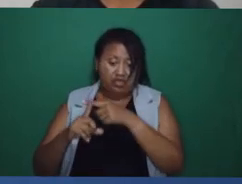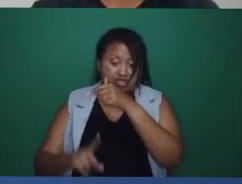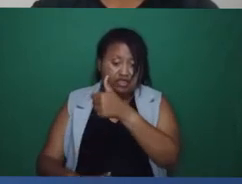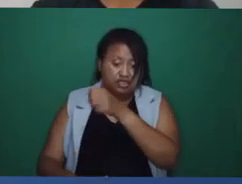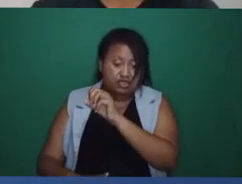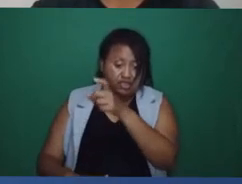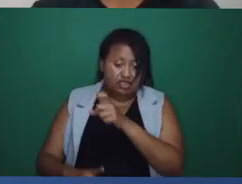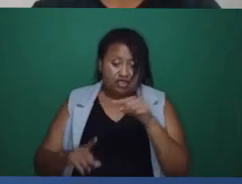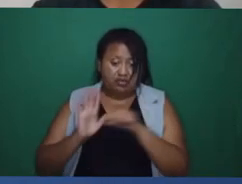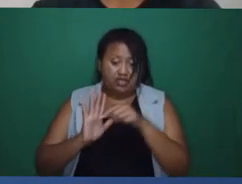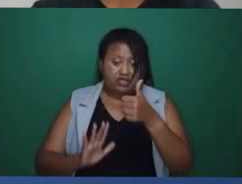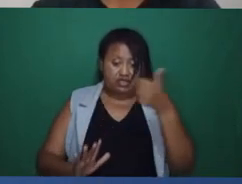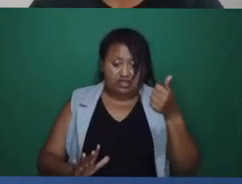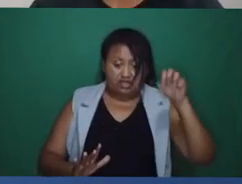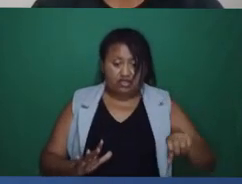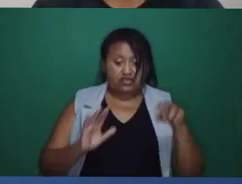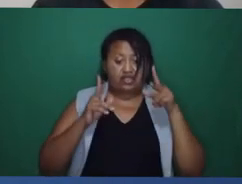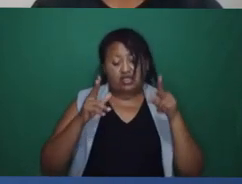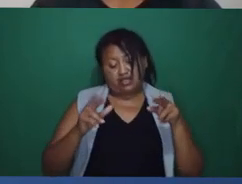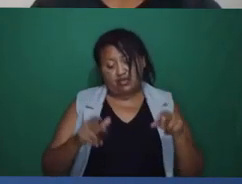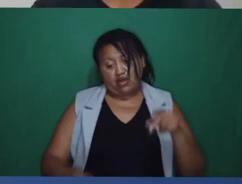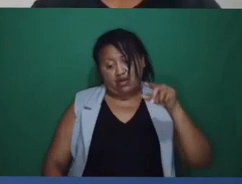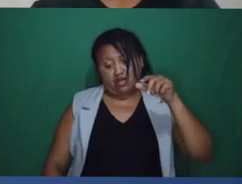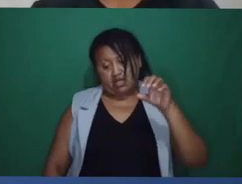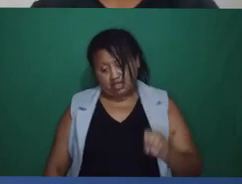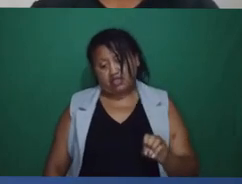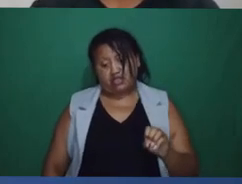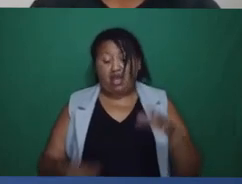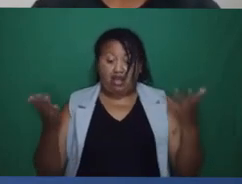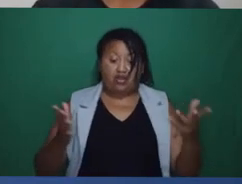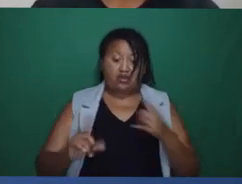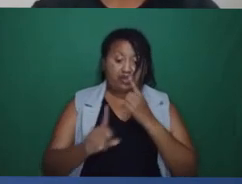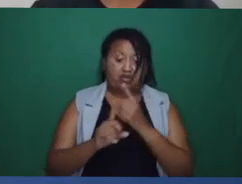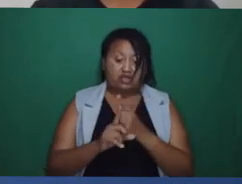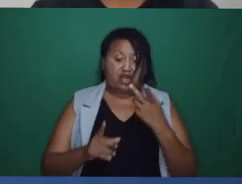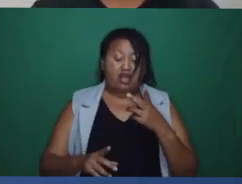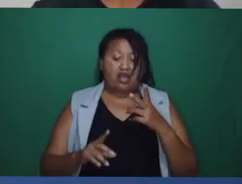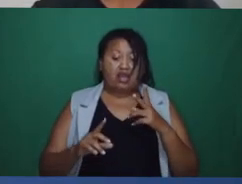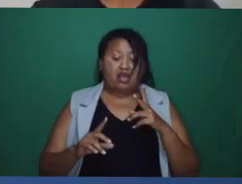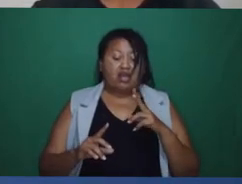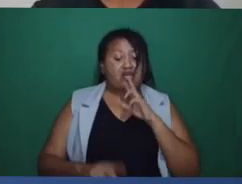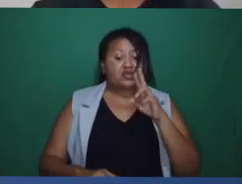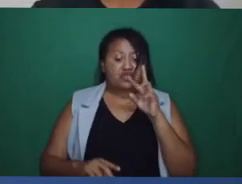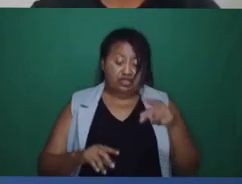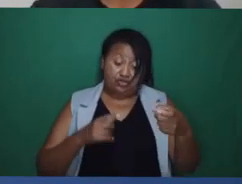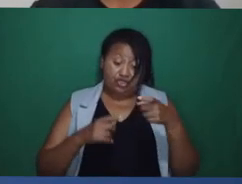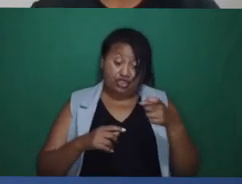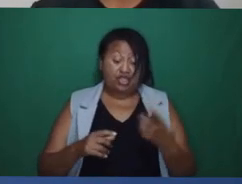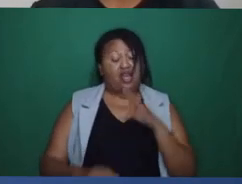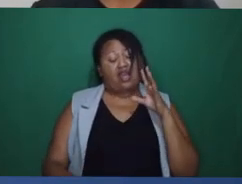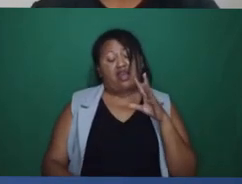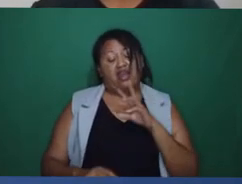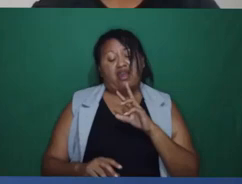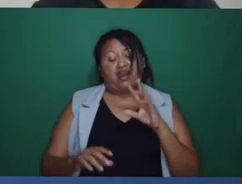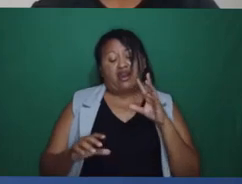119 = 0 agora para encontrarmos o valor de X basta resolvermos a equação do segundo grau onde